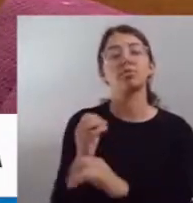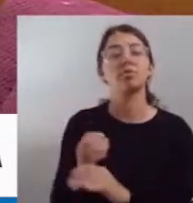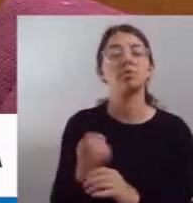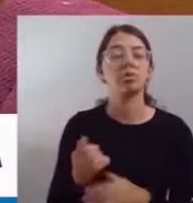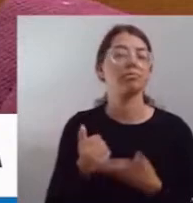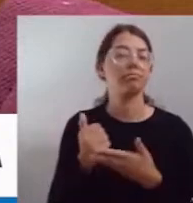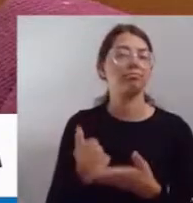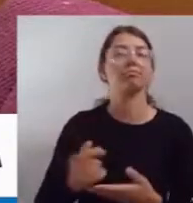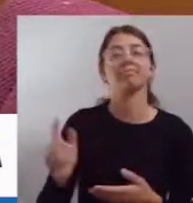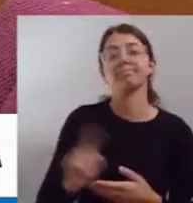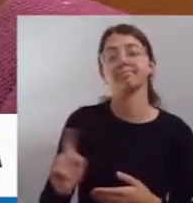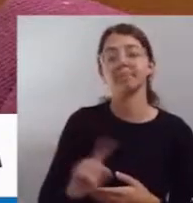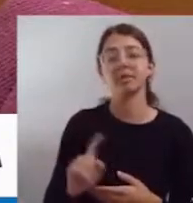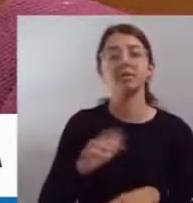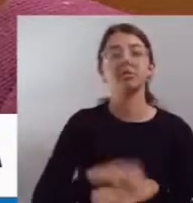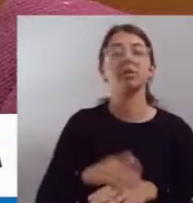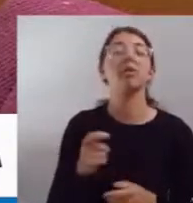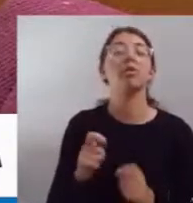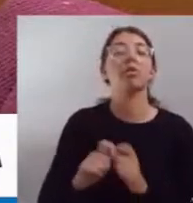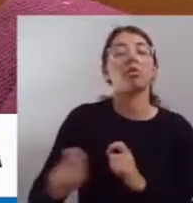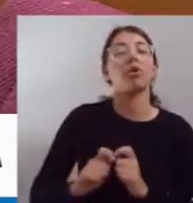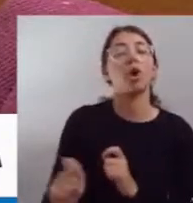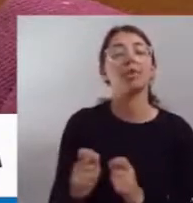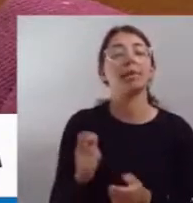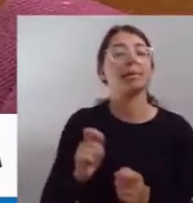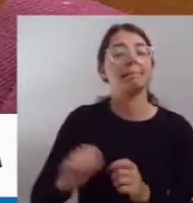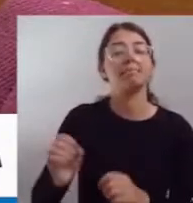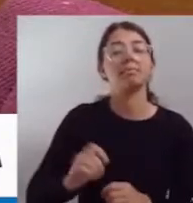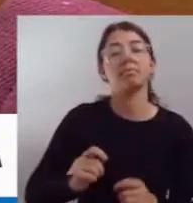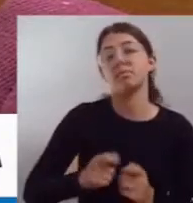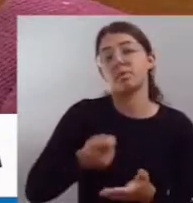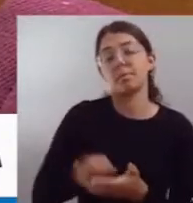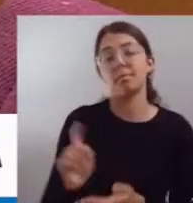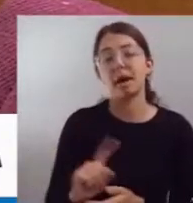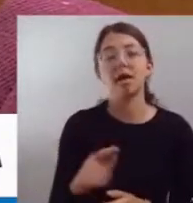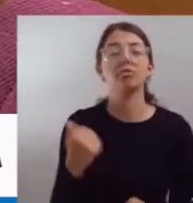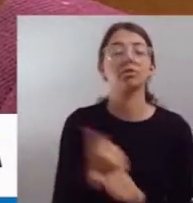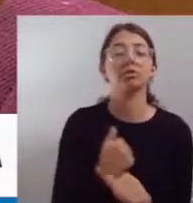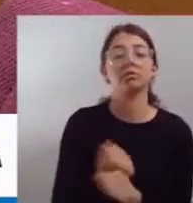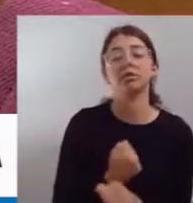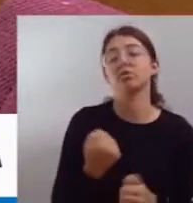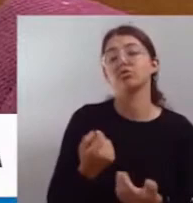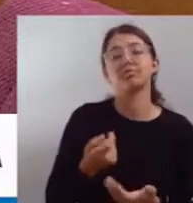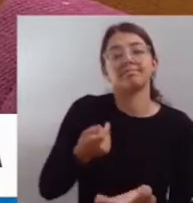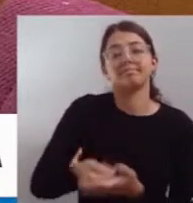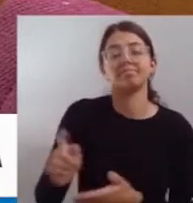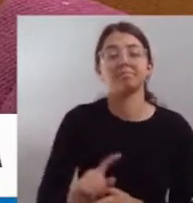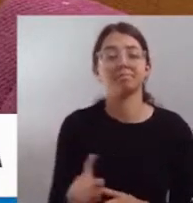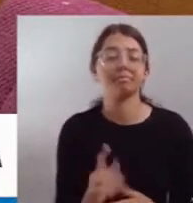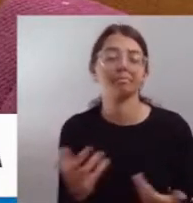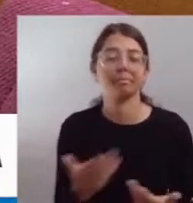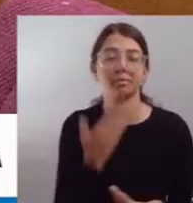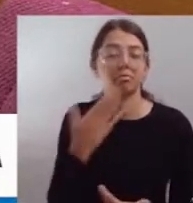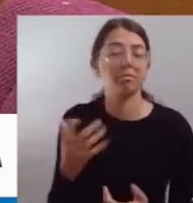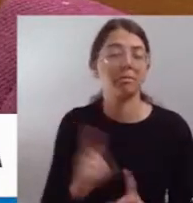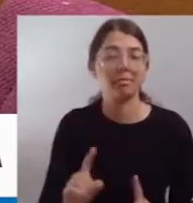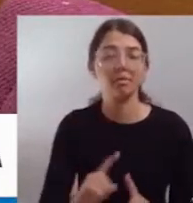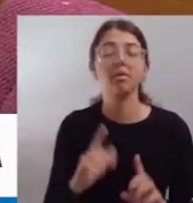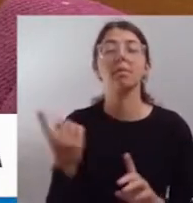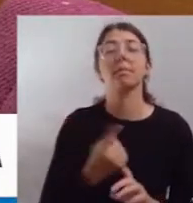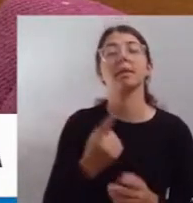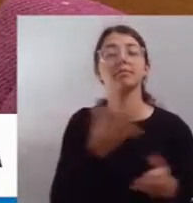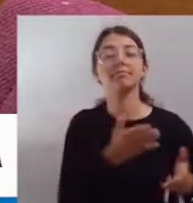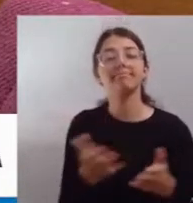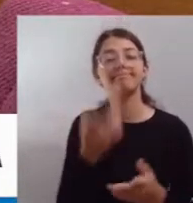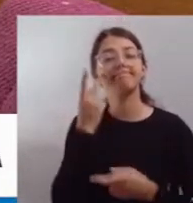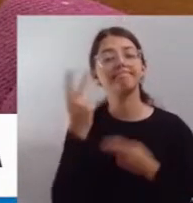muitas vezes não pagam a quota nem contratam os serviços. Valerá a pena fazer uma reflexão estratégica sobre a empresa, que